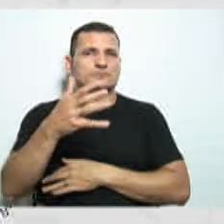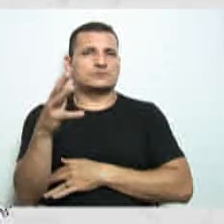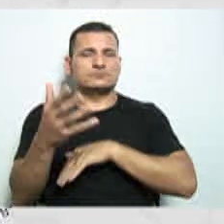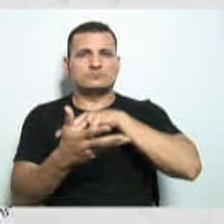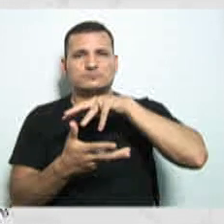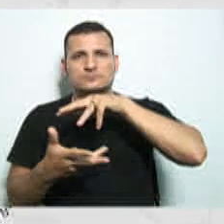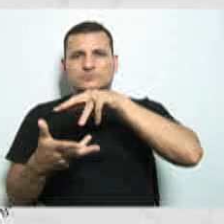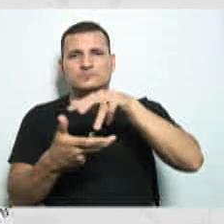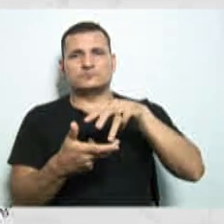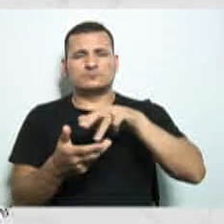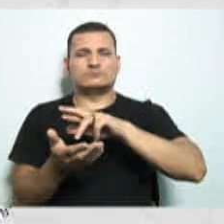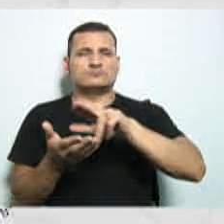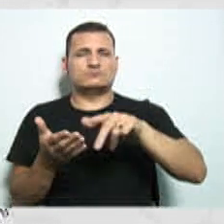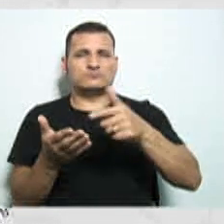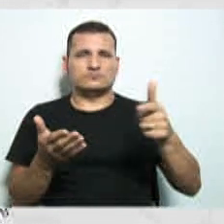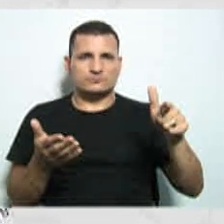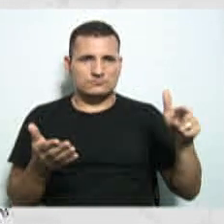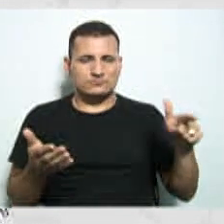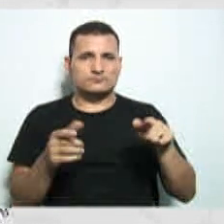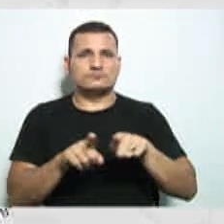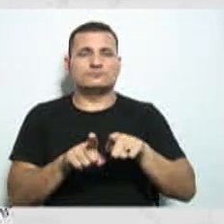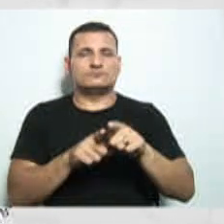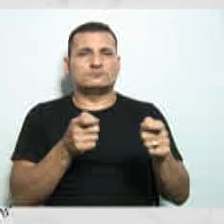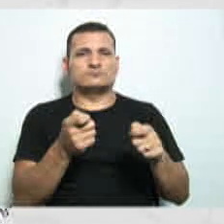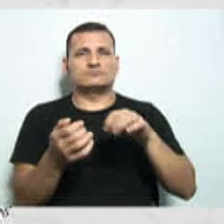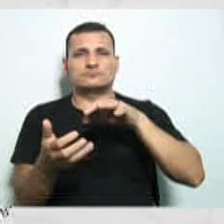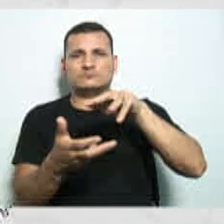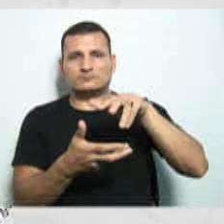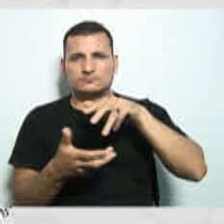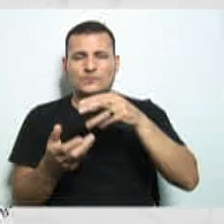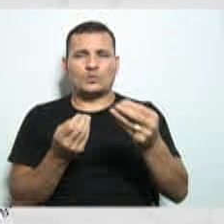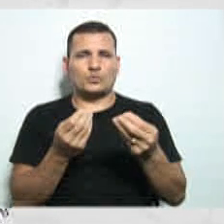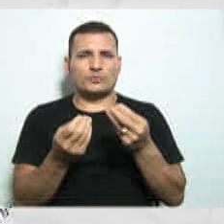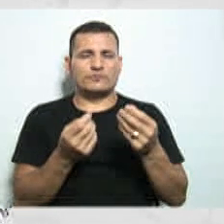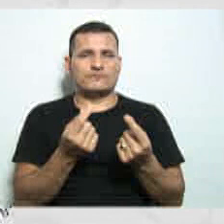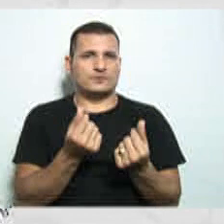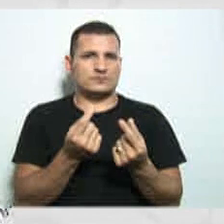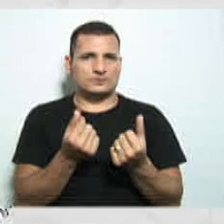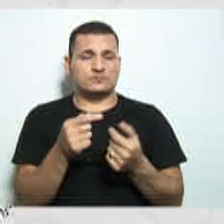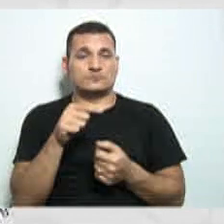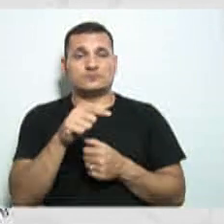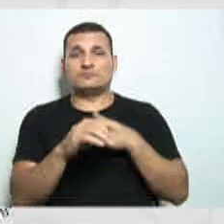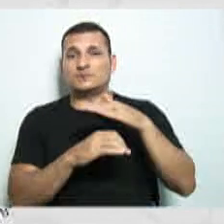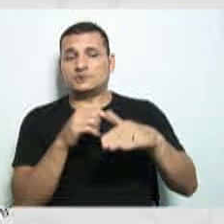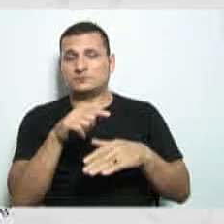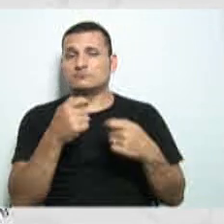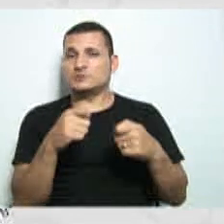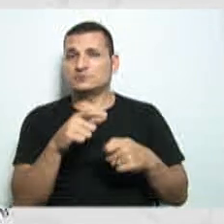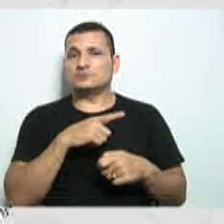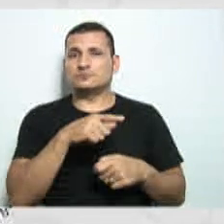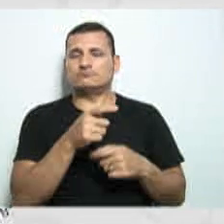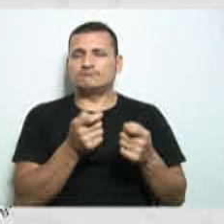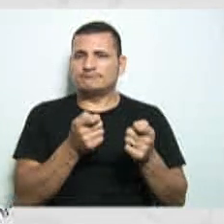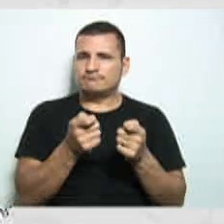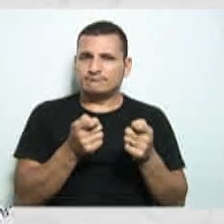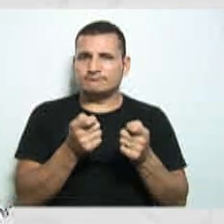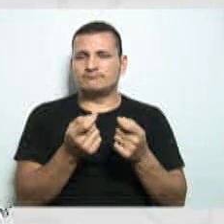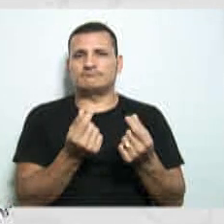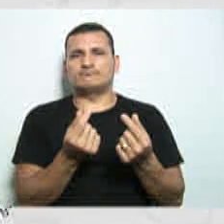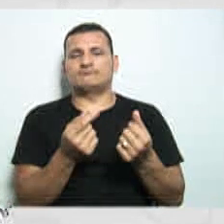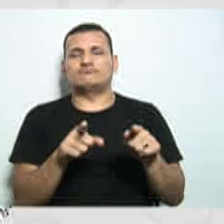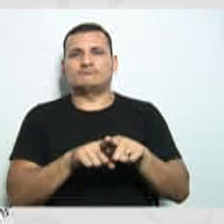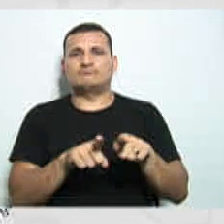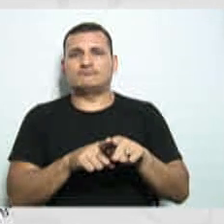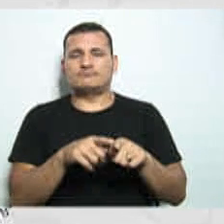planeta, entre outros. Falamos também da sustentabilidade financeira, né? A empresa precisa ser sustentável financeiramente, senão ela não